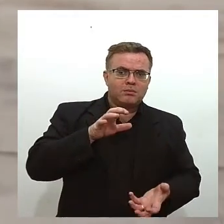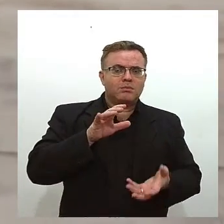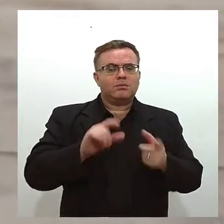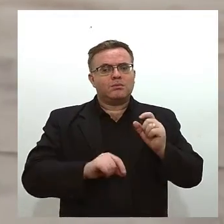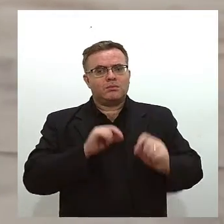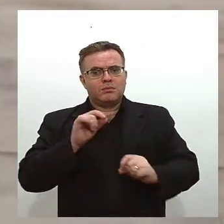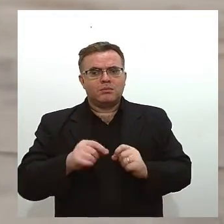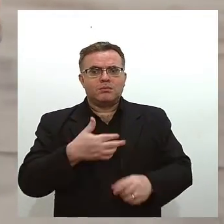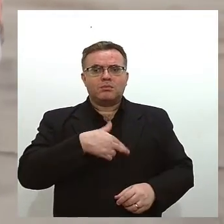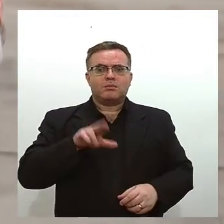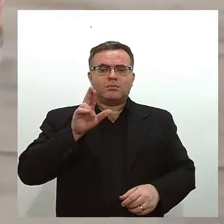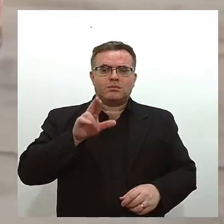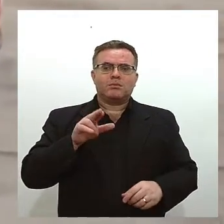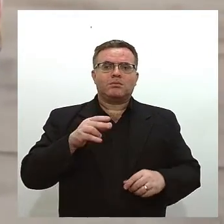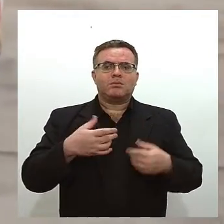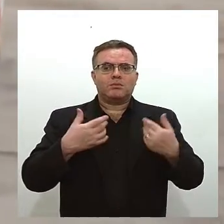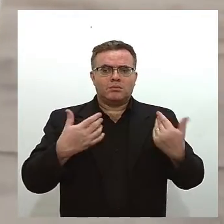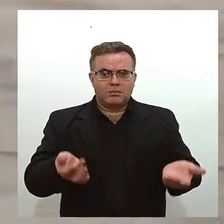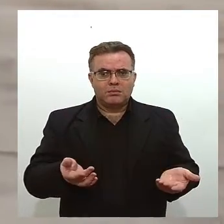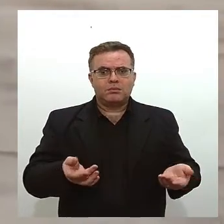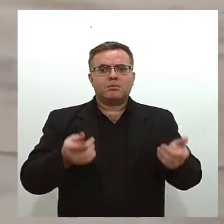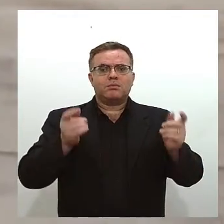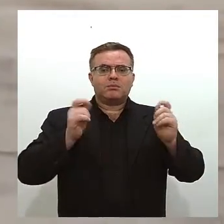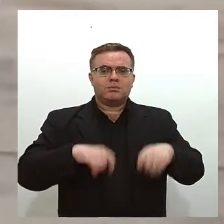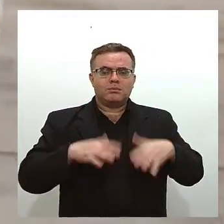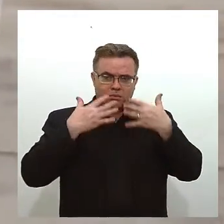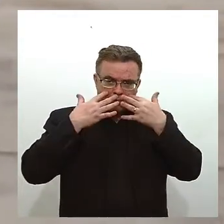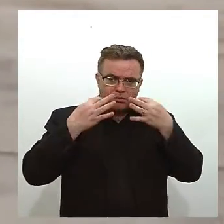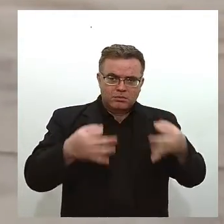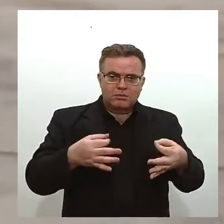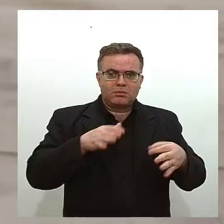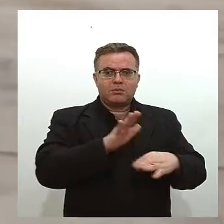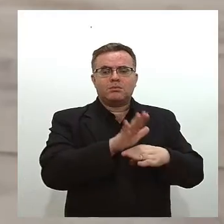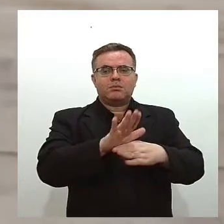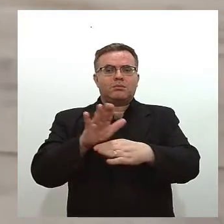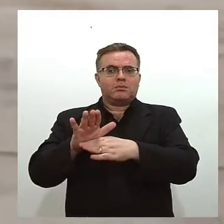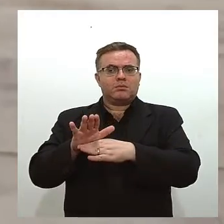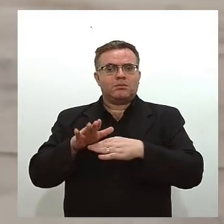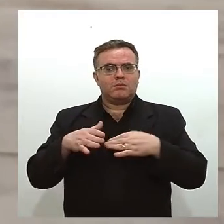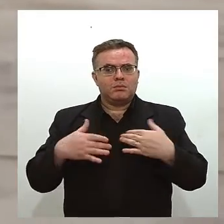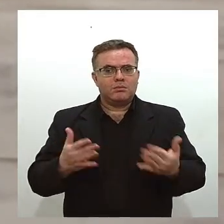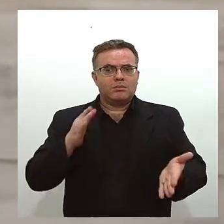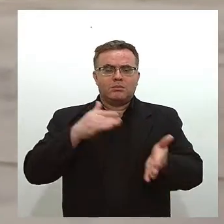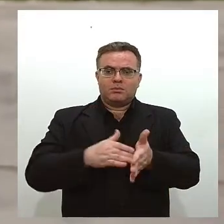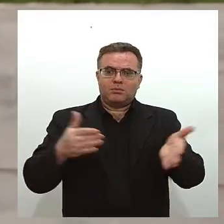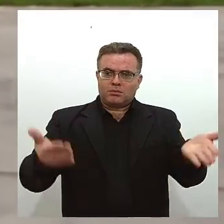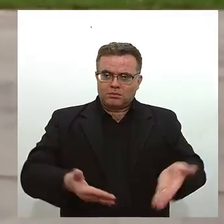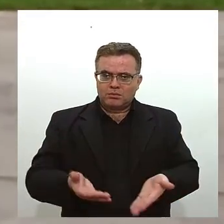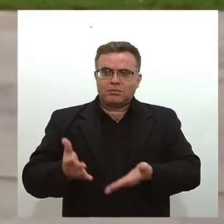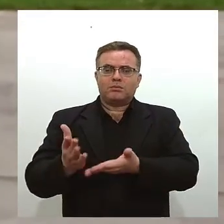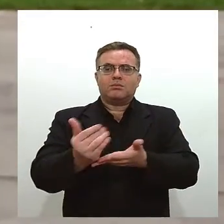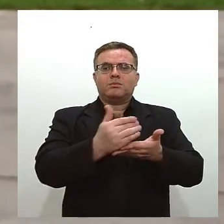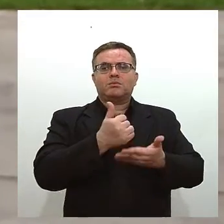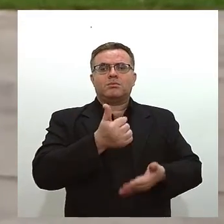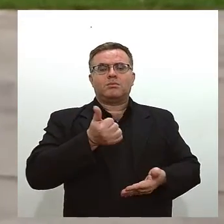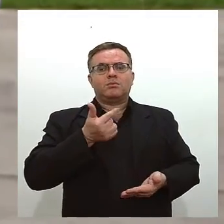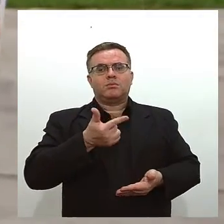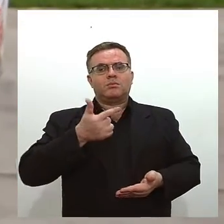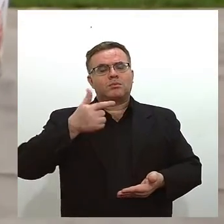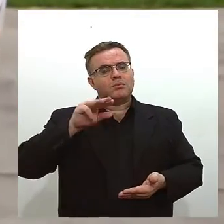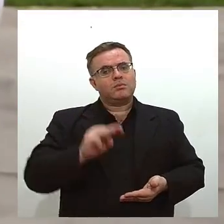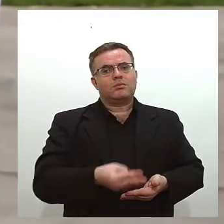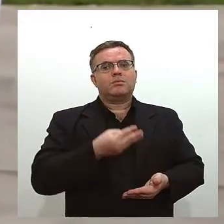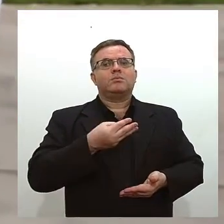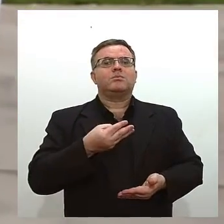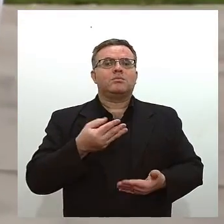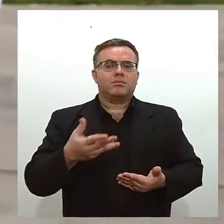instituições religiosas e que atendem a população nesses bairros. Até hoje nós arrecadamos 12.000 quilos de alimentos